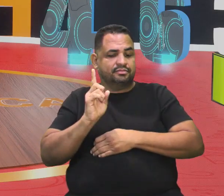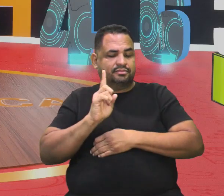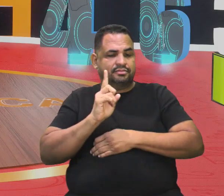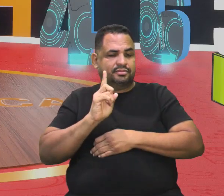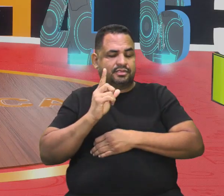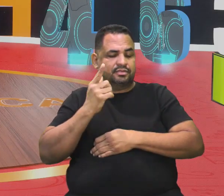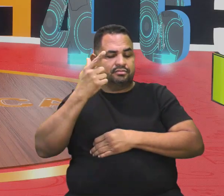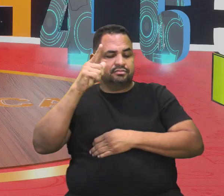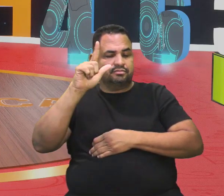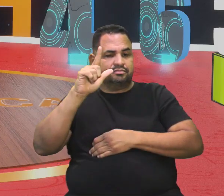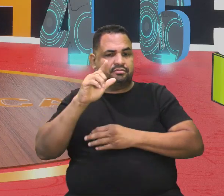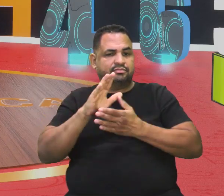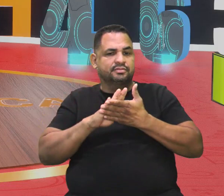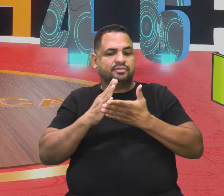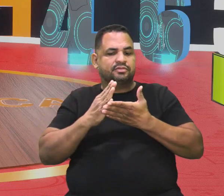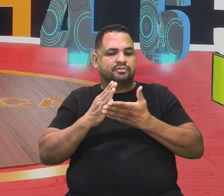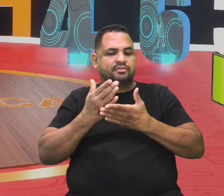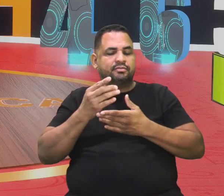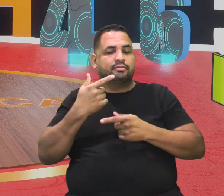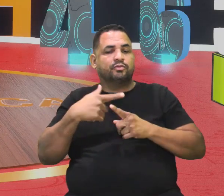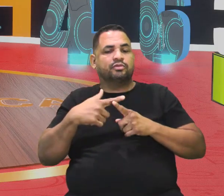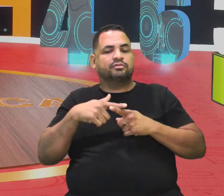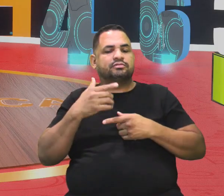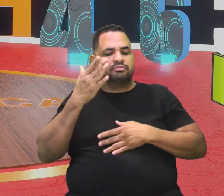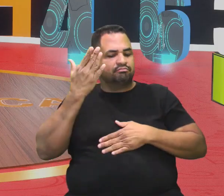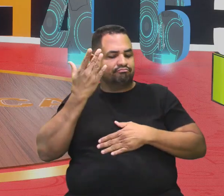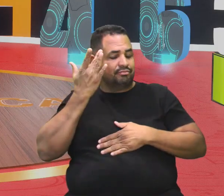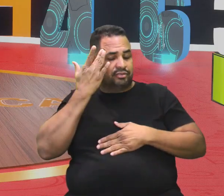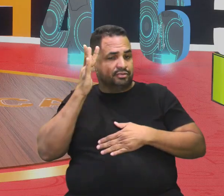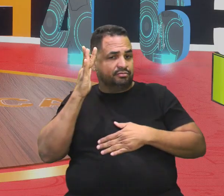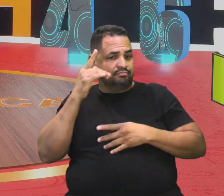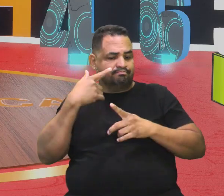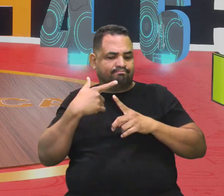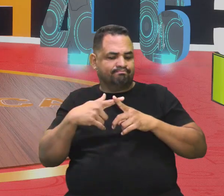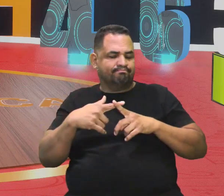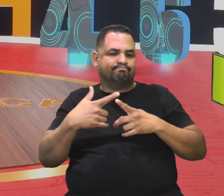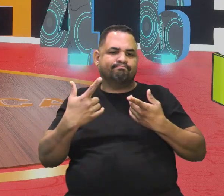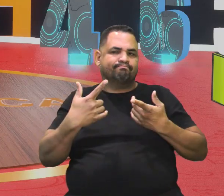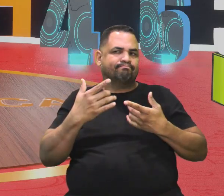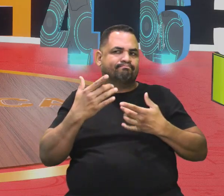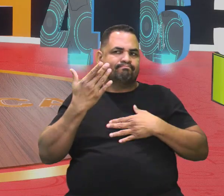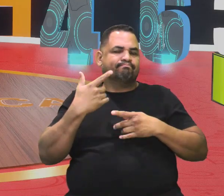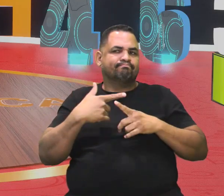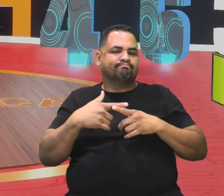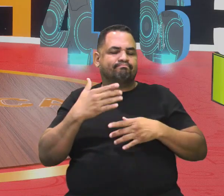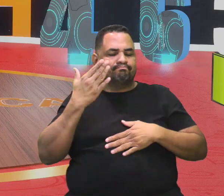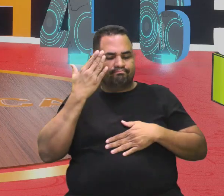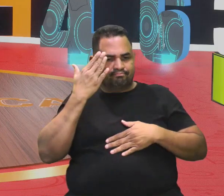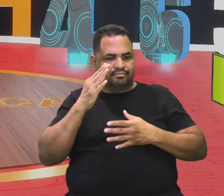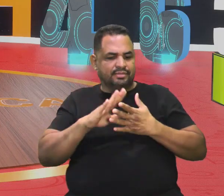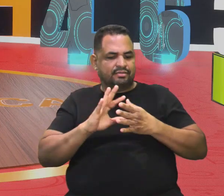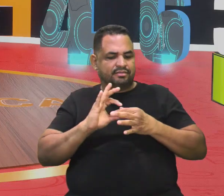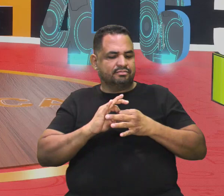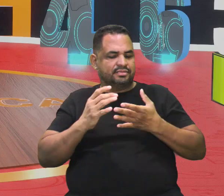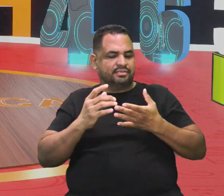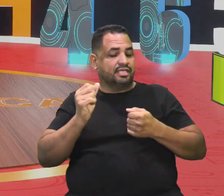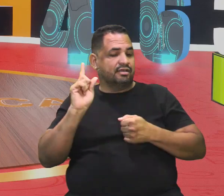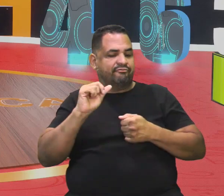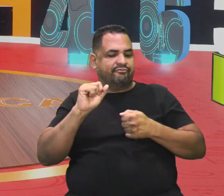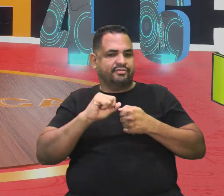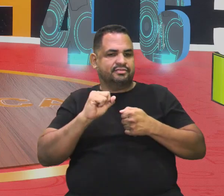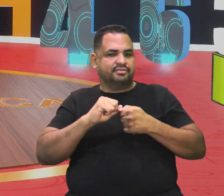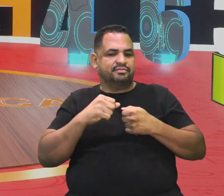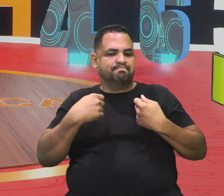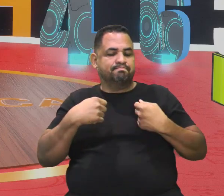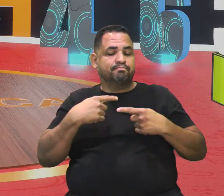conseguir resolver porque você não sabia, é perdoável, né? Realmente eu não sei, eu não entendi. Agora, você deixar de resolver de maneira correta